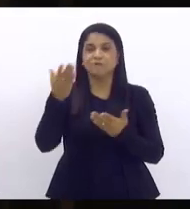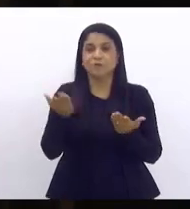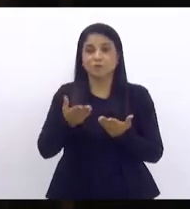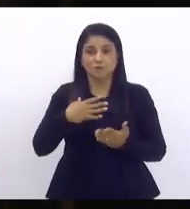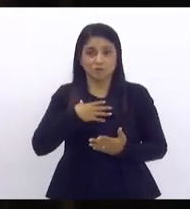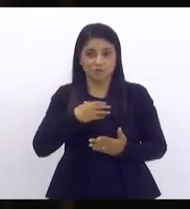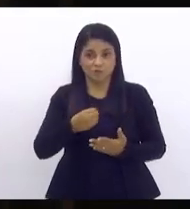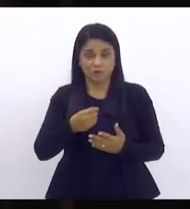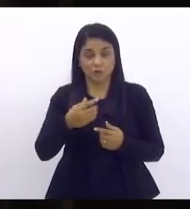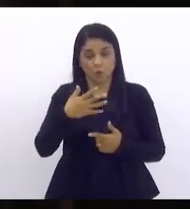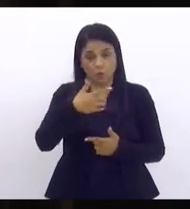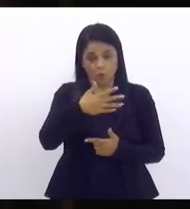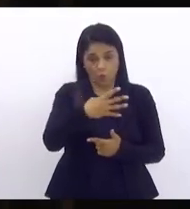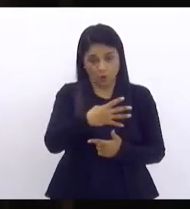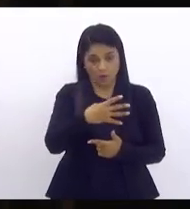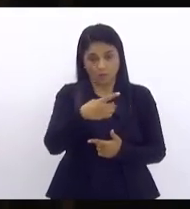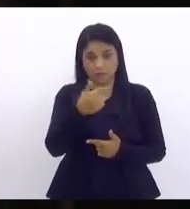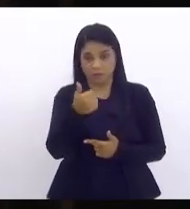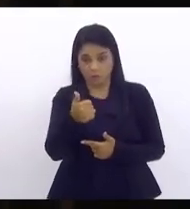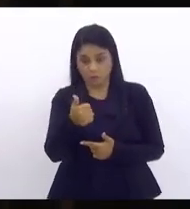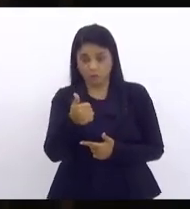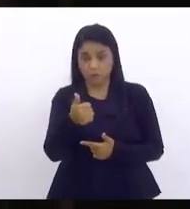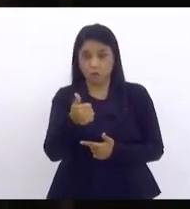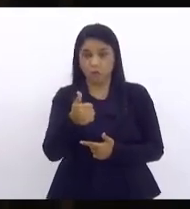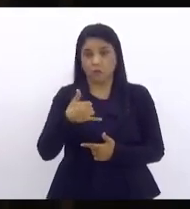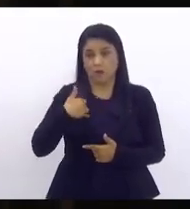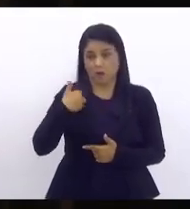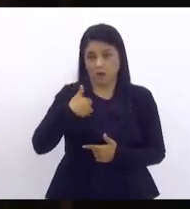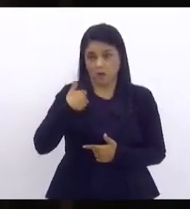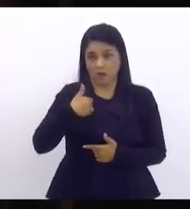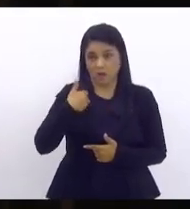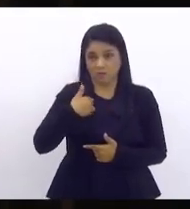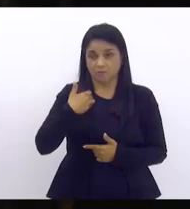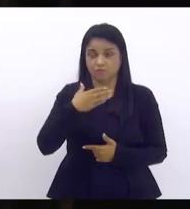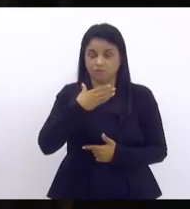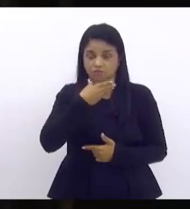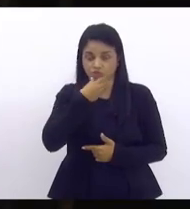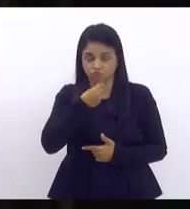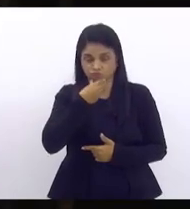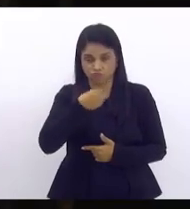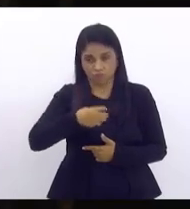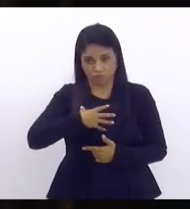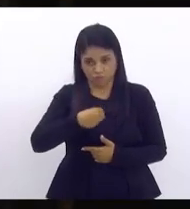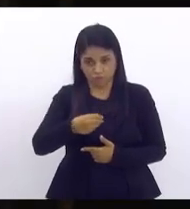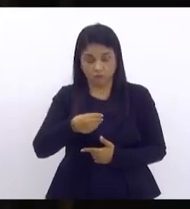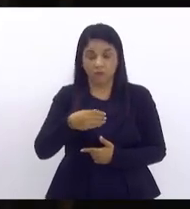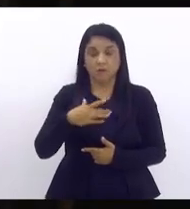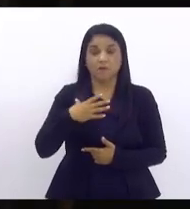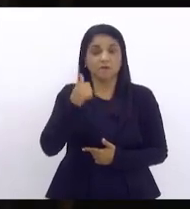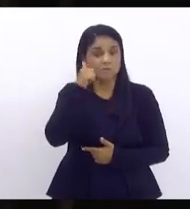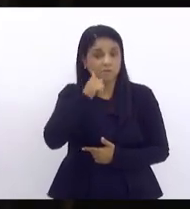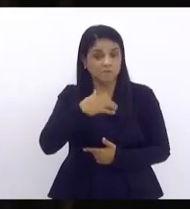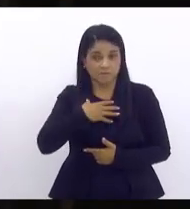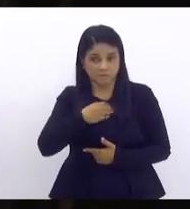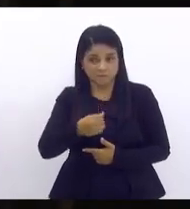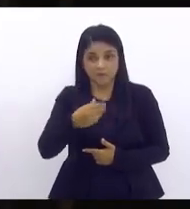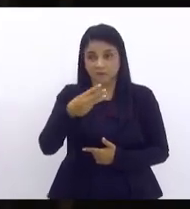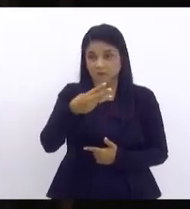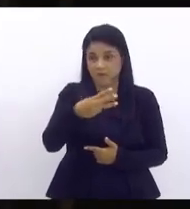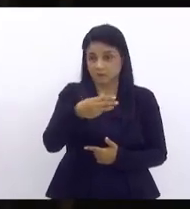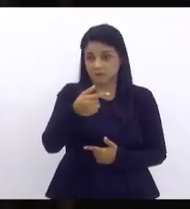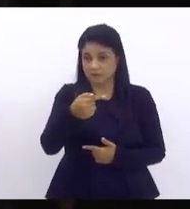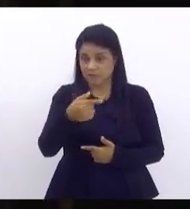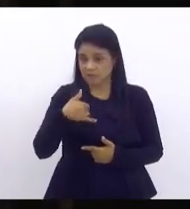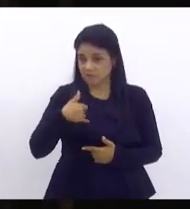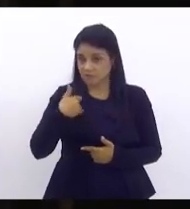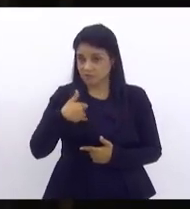hoje têm 40, 41 anos de idade, meu filho, minha filha tem 37 anos de idade,